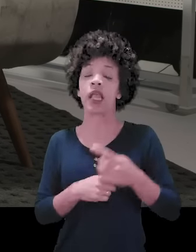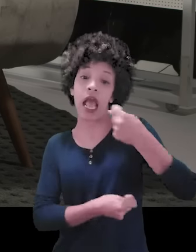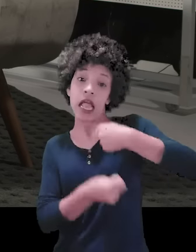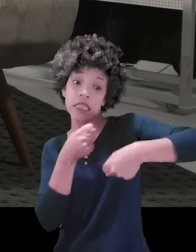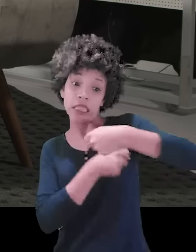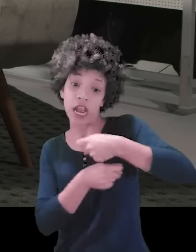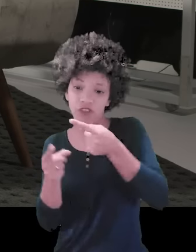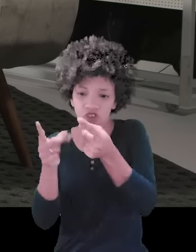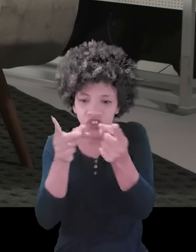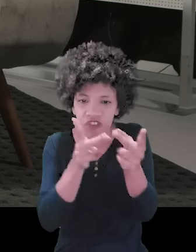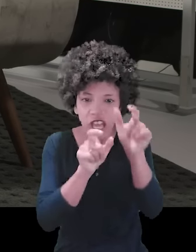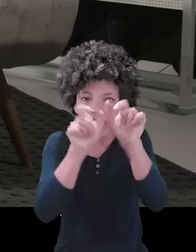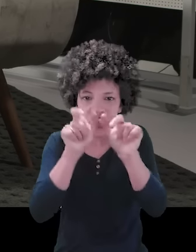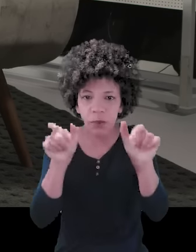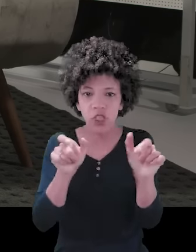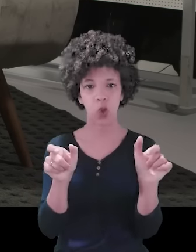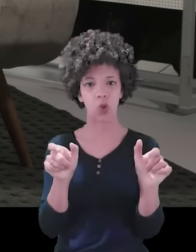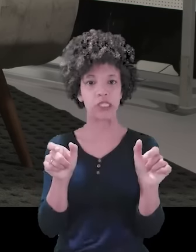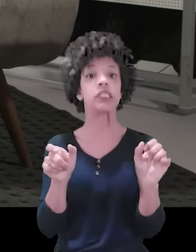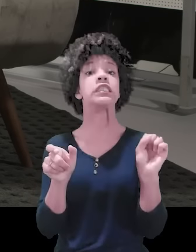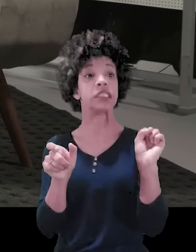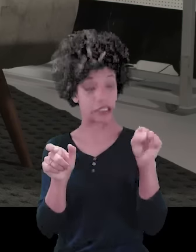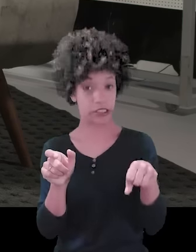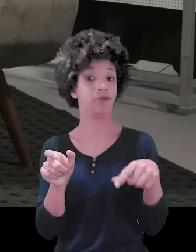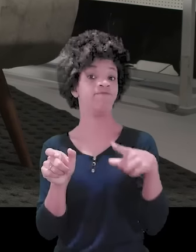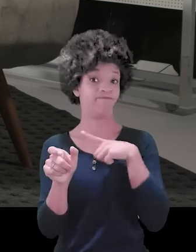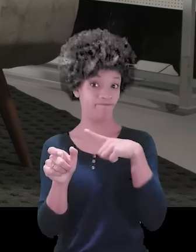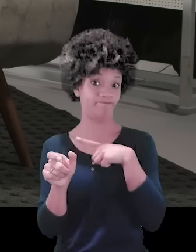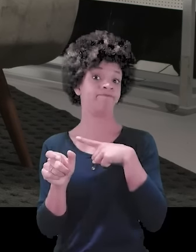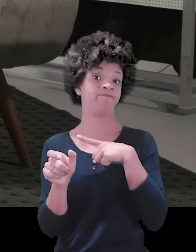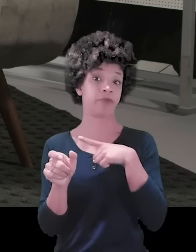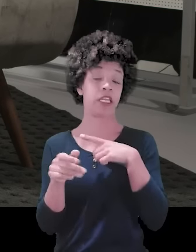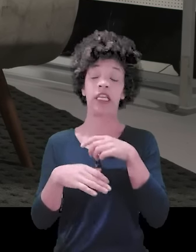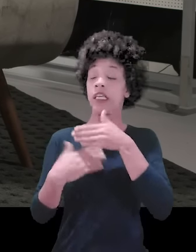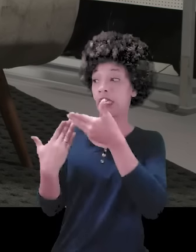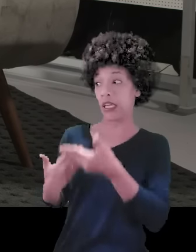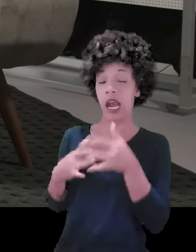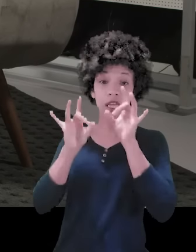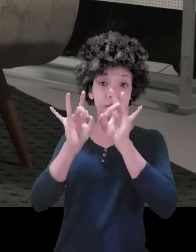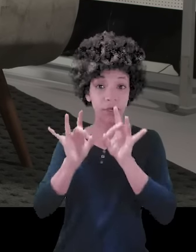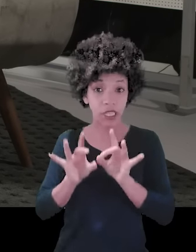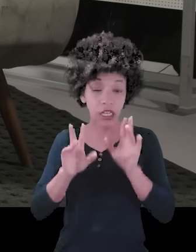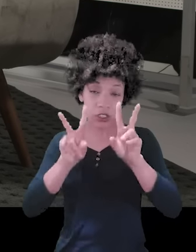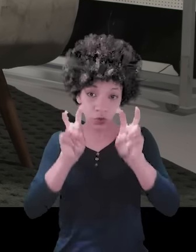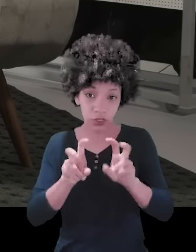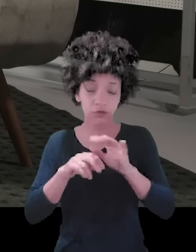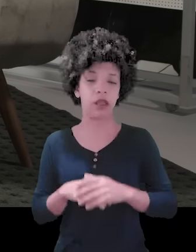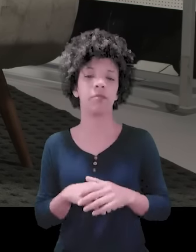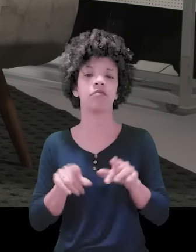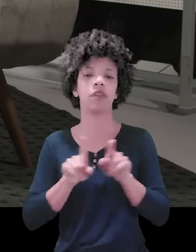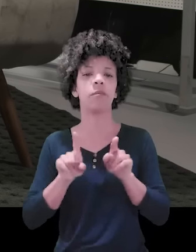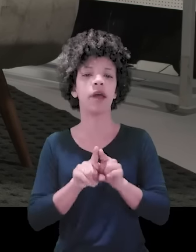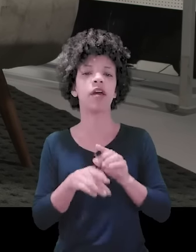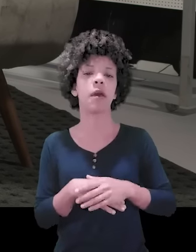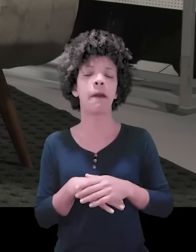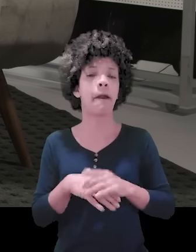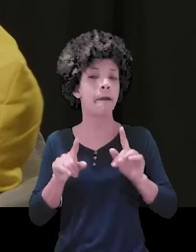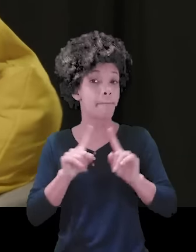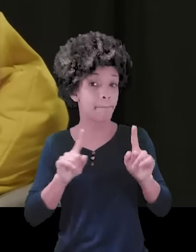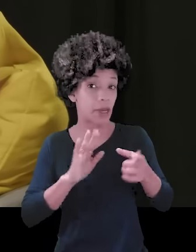tráfico humano tem existe e a Stephanie especialista no assunto e a gente vai bater esse papo